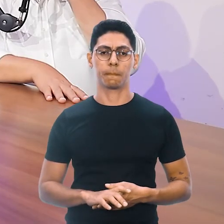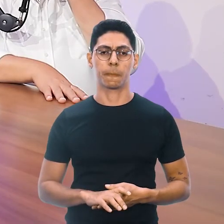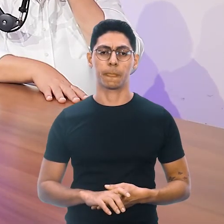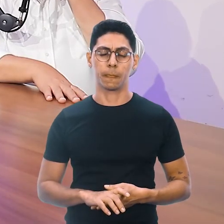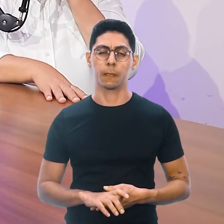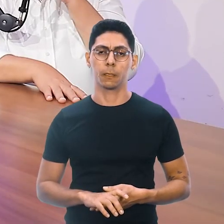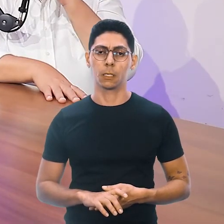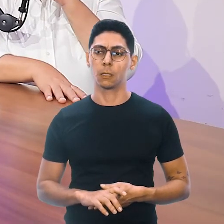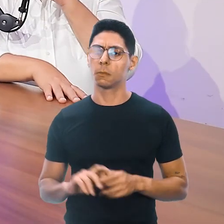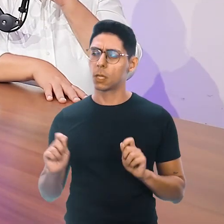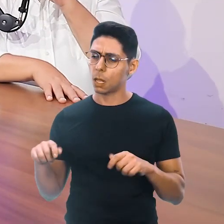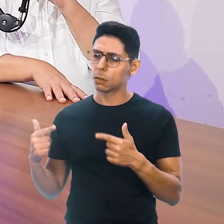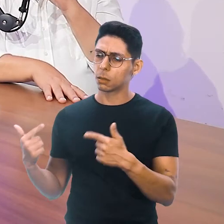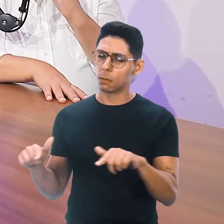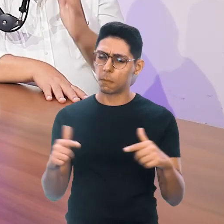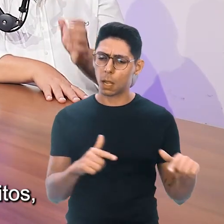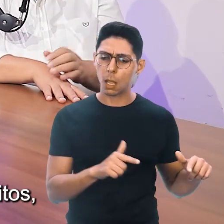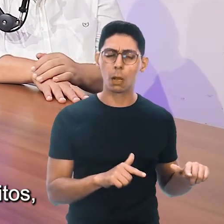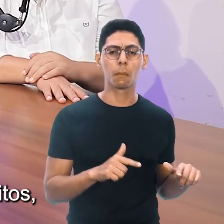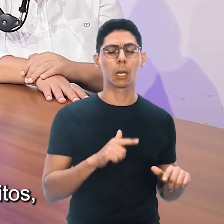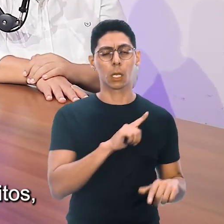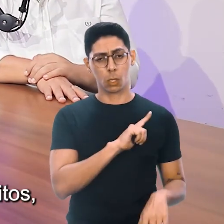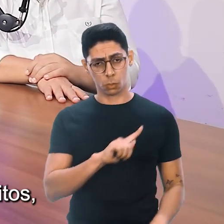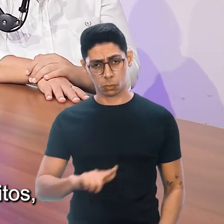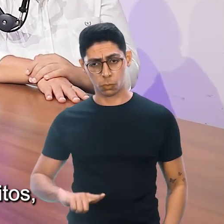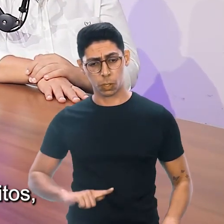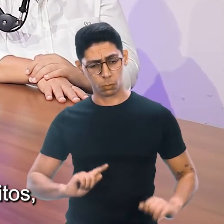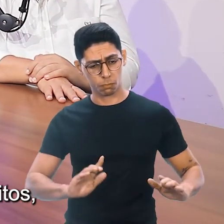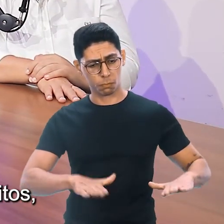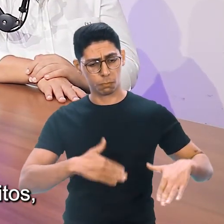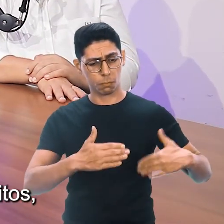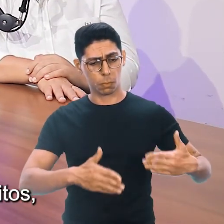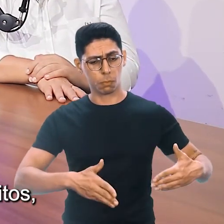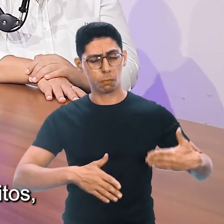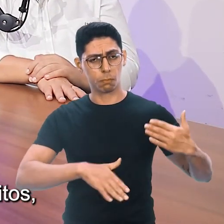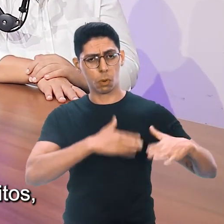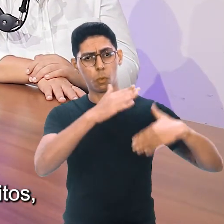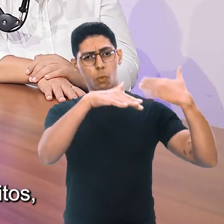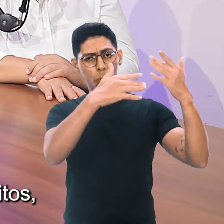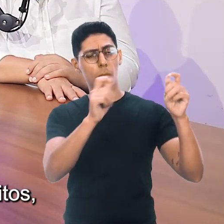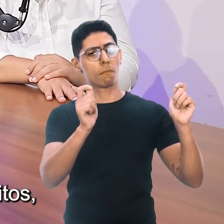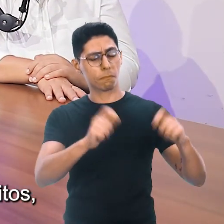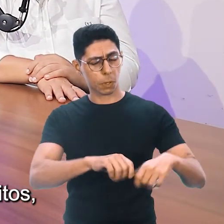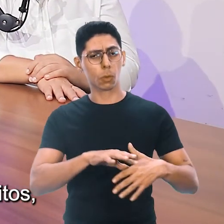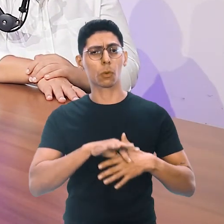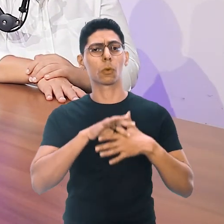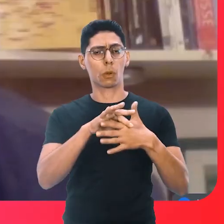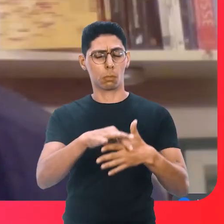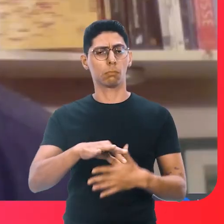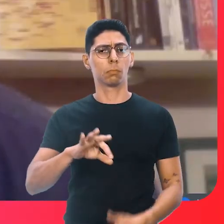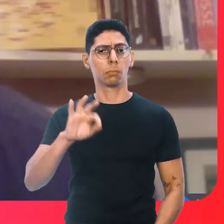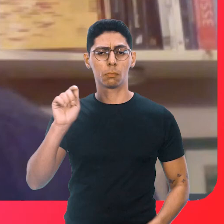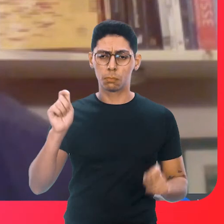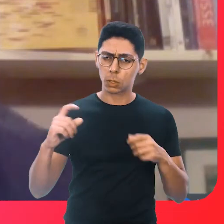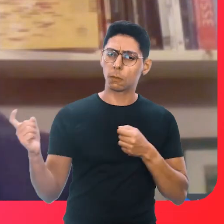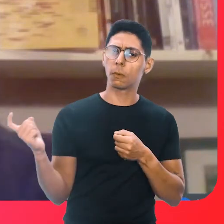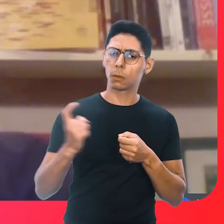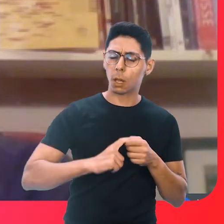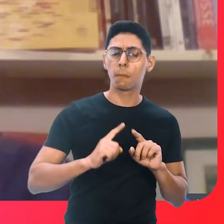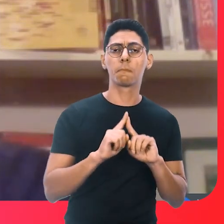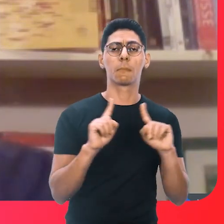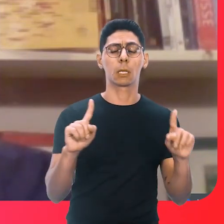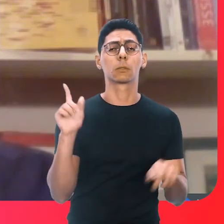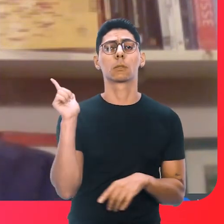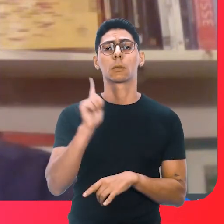trabalhando muito para que governos progressistas sejam eleitos, para que a gente consiga retomar, não só governos progressistas sejam eleitos, mas que a gente consiga